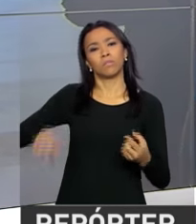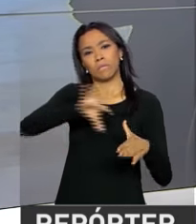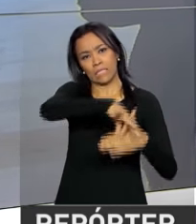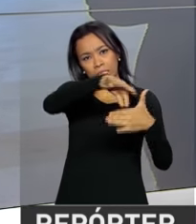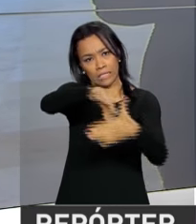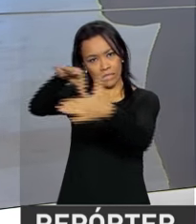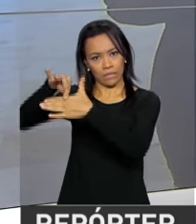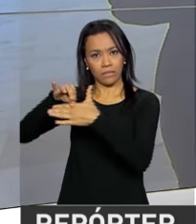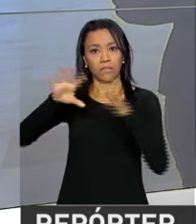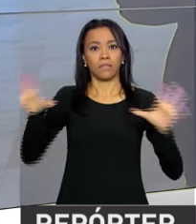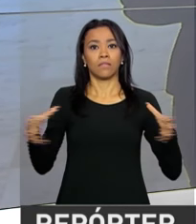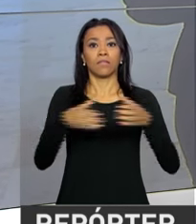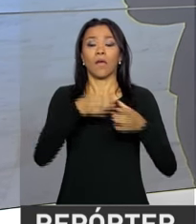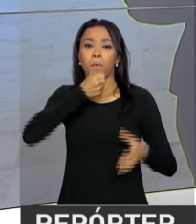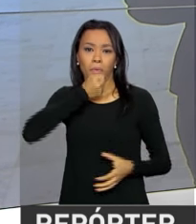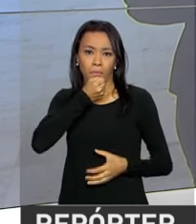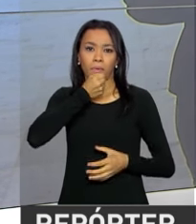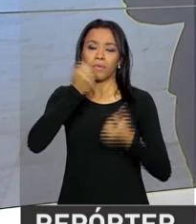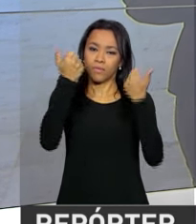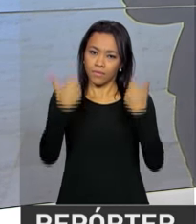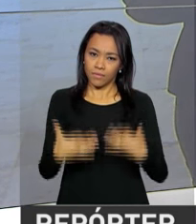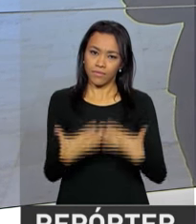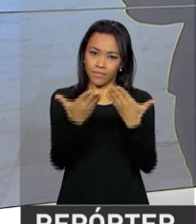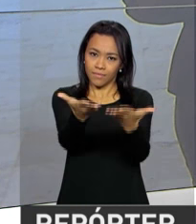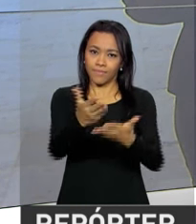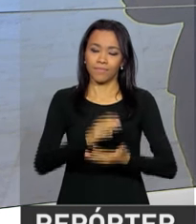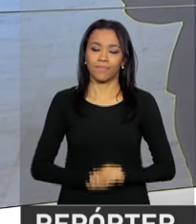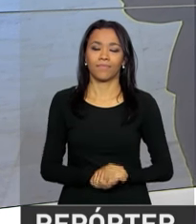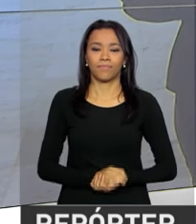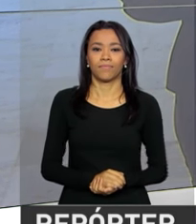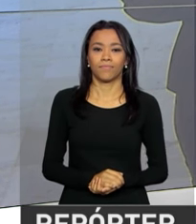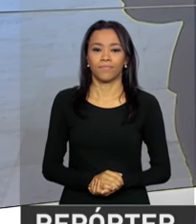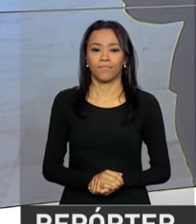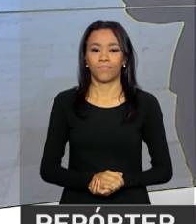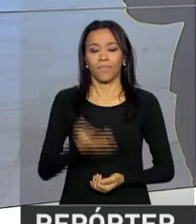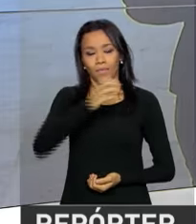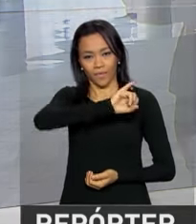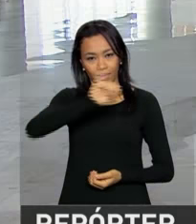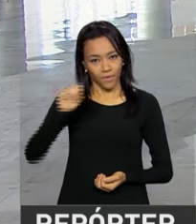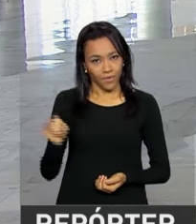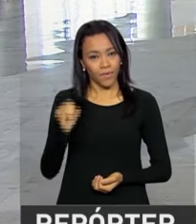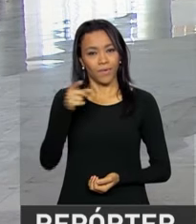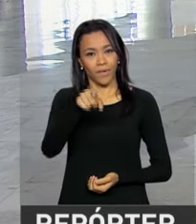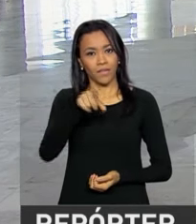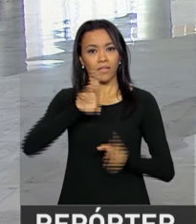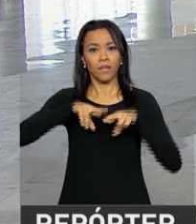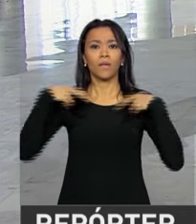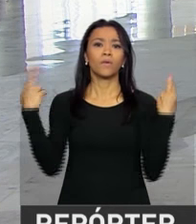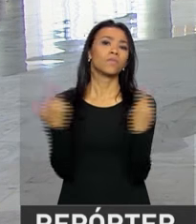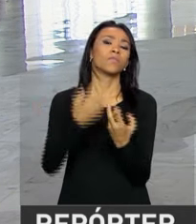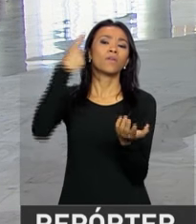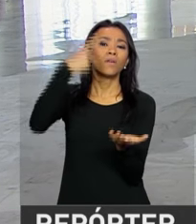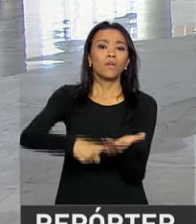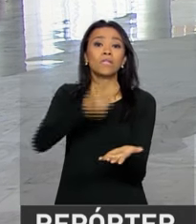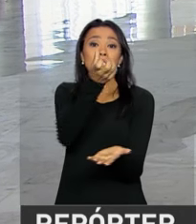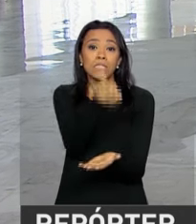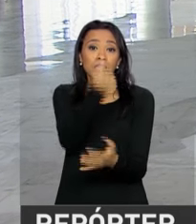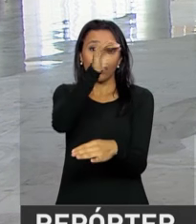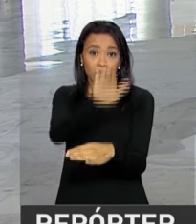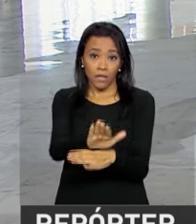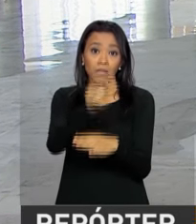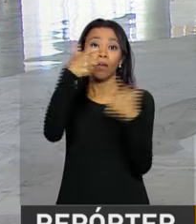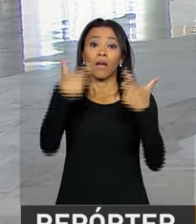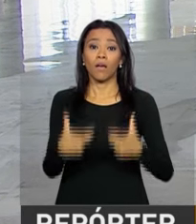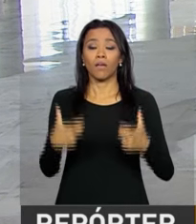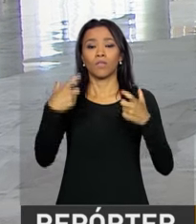repórter Taísa di tem as informações pra gente olá thí olá José luí essa reunião está marcada para 6 horas da tarde